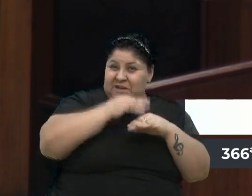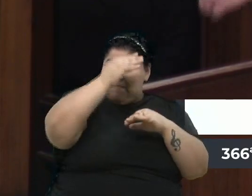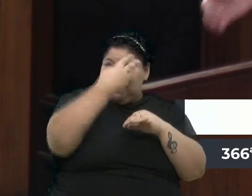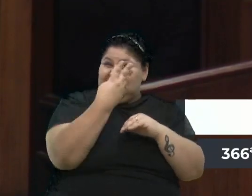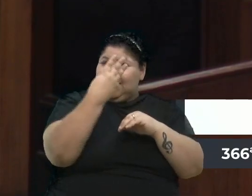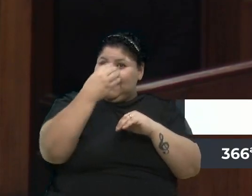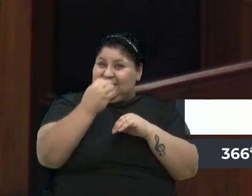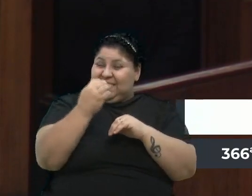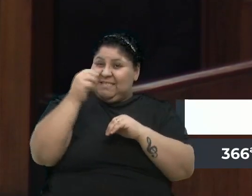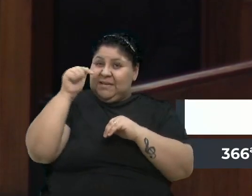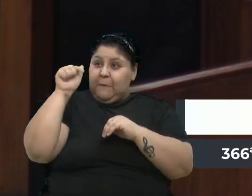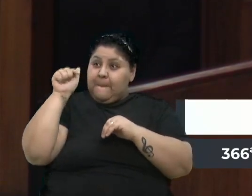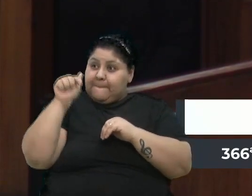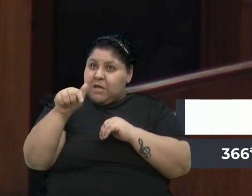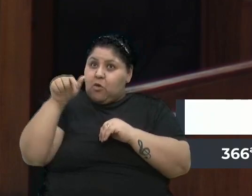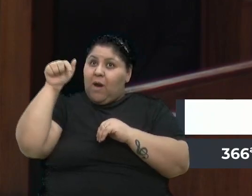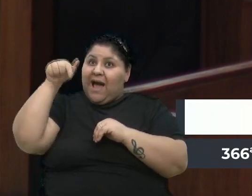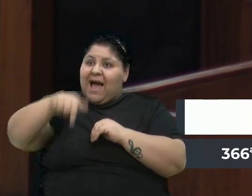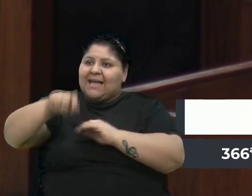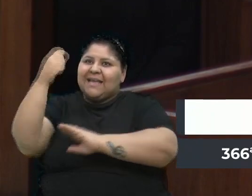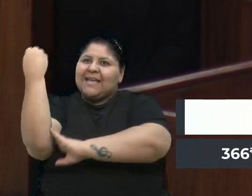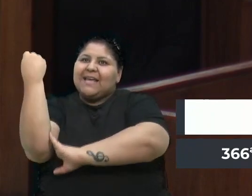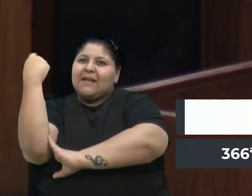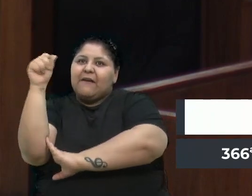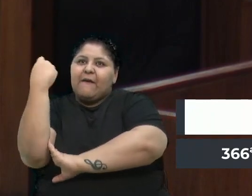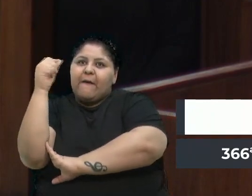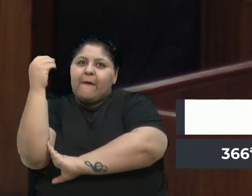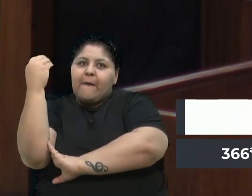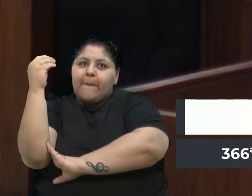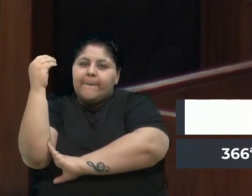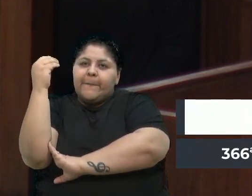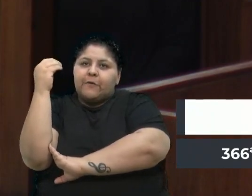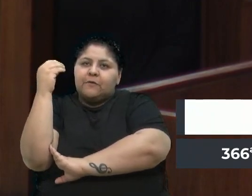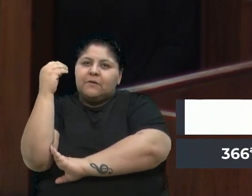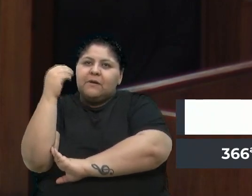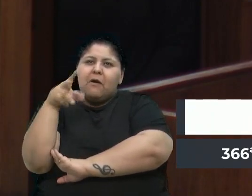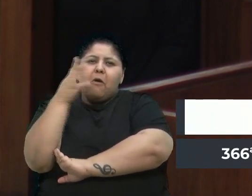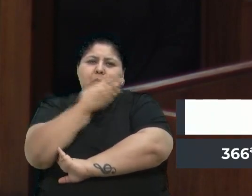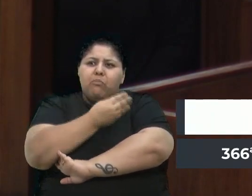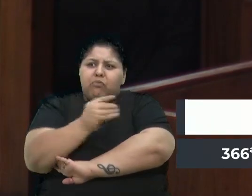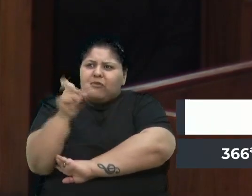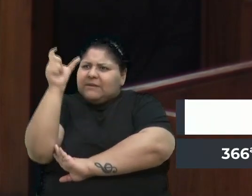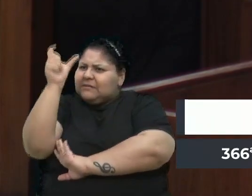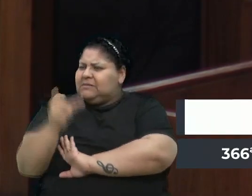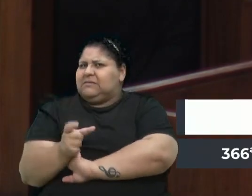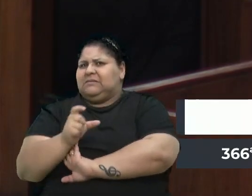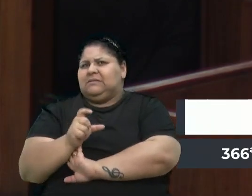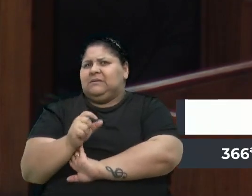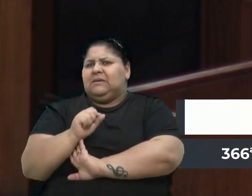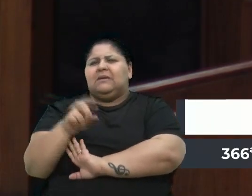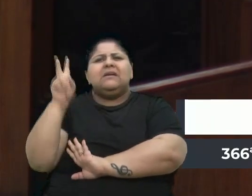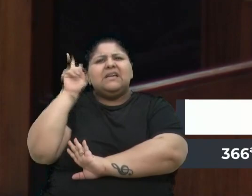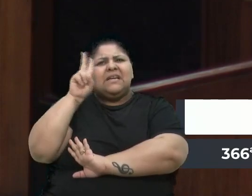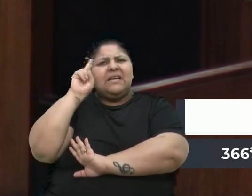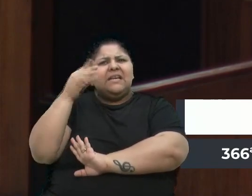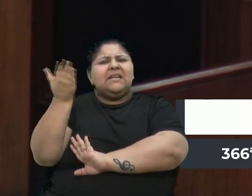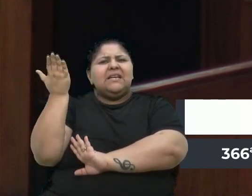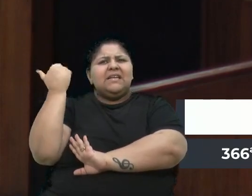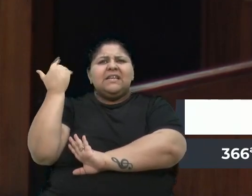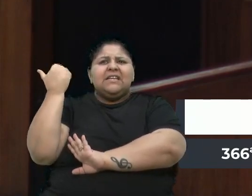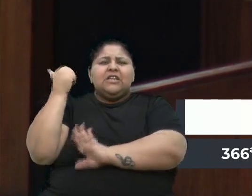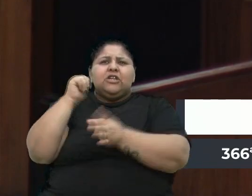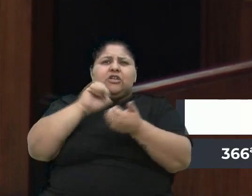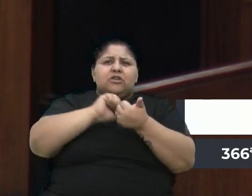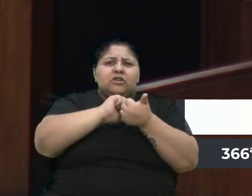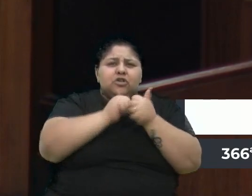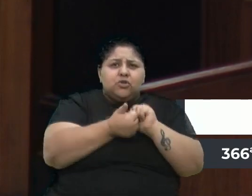uruguaios e argentinos aqui em Porto Alegre assistindo o jogo da sua seleção. É muita gente. Quem lembra de Porto Alegre na Copa do Mundo, no jogo da Holanda aqui em Porto Alegre, o jogo